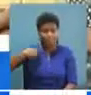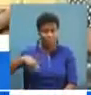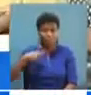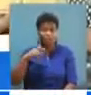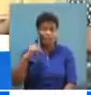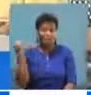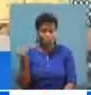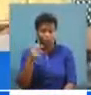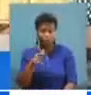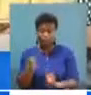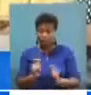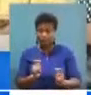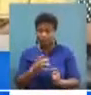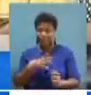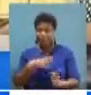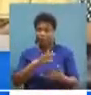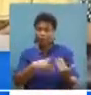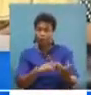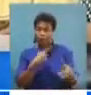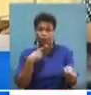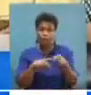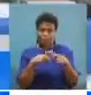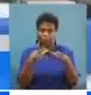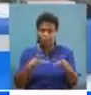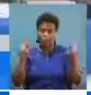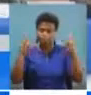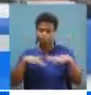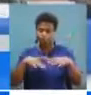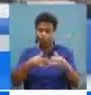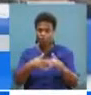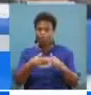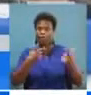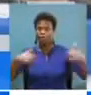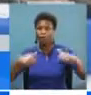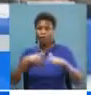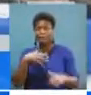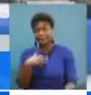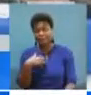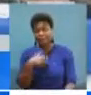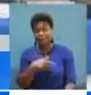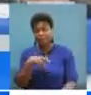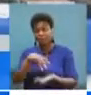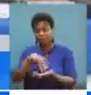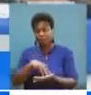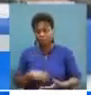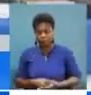da organização, pretende submeter a proposta política da livre circulação durante a reunião de sexta-feira em Mindelo.